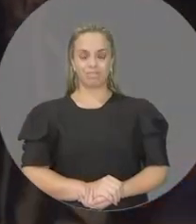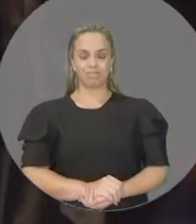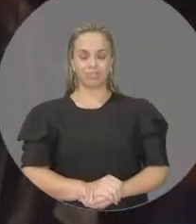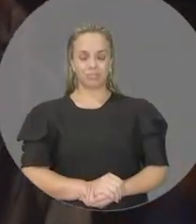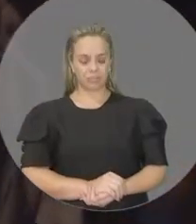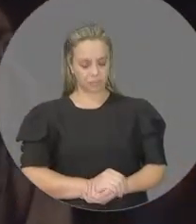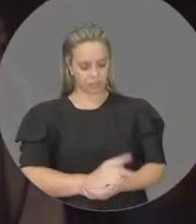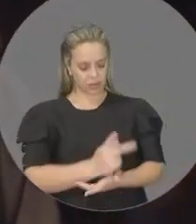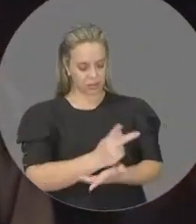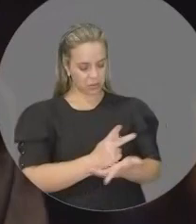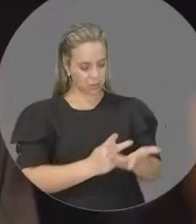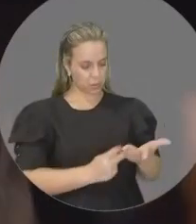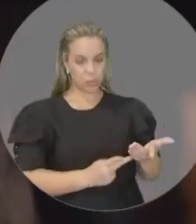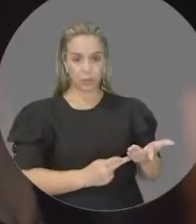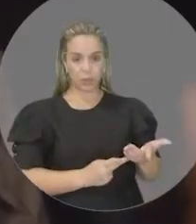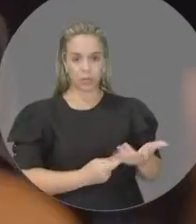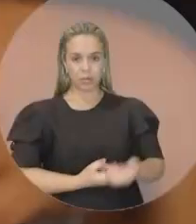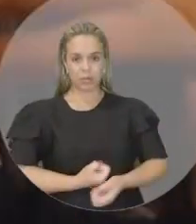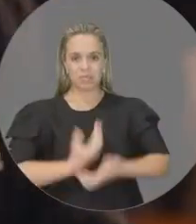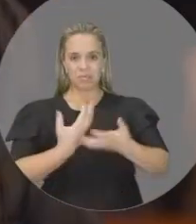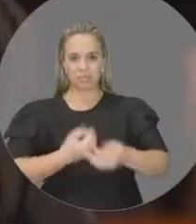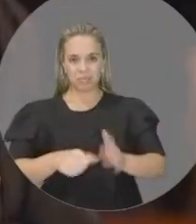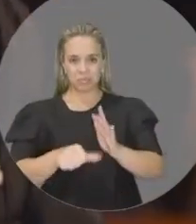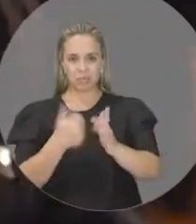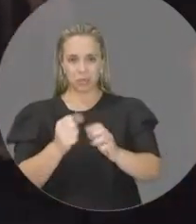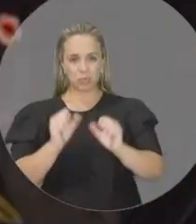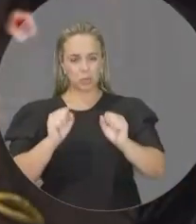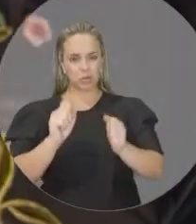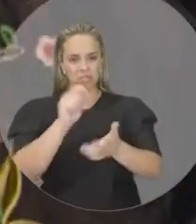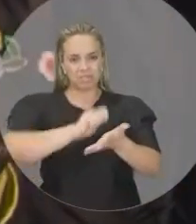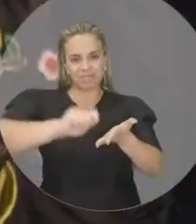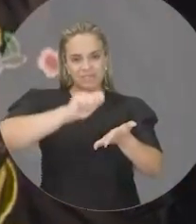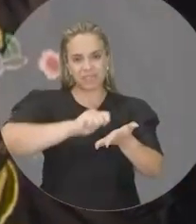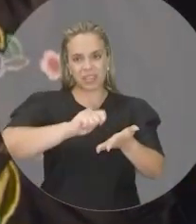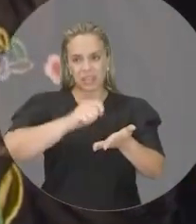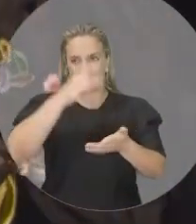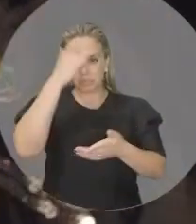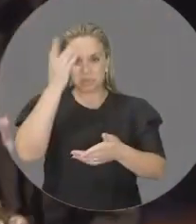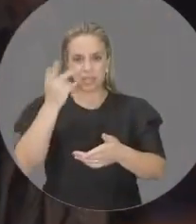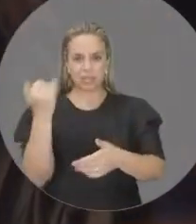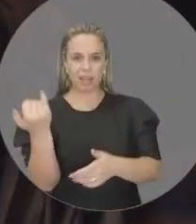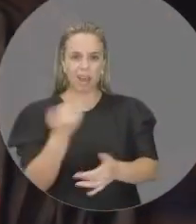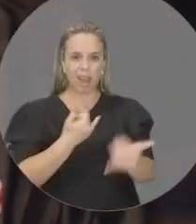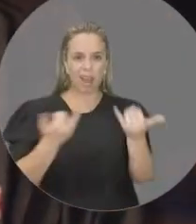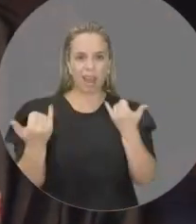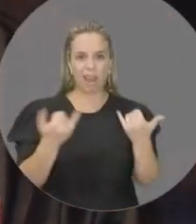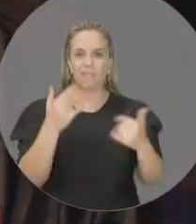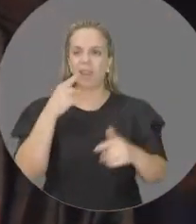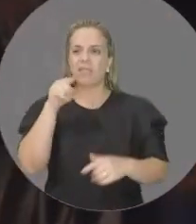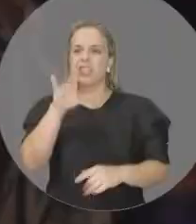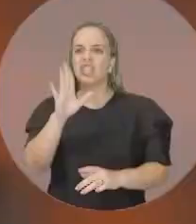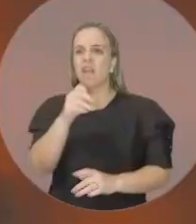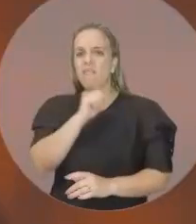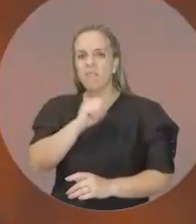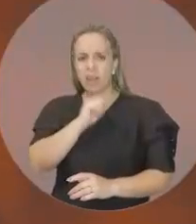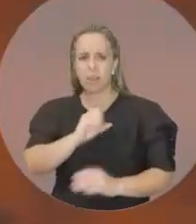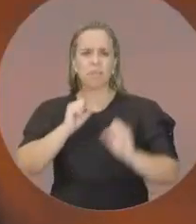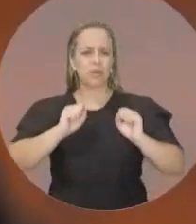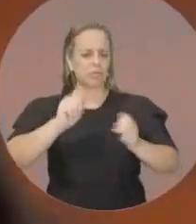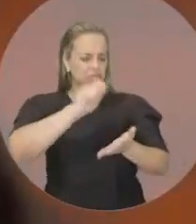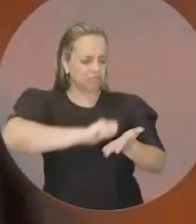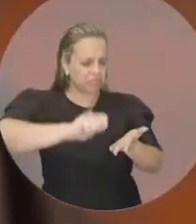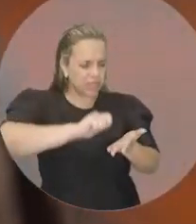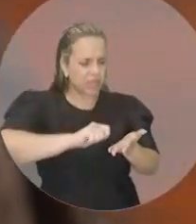Escreva teu primeiro poema. Ainda que digam é tarde, escreva sim. Acumula